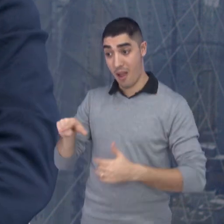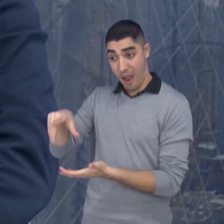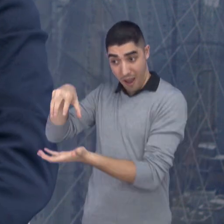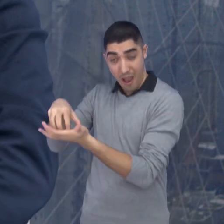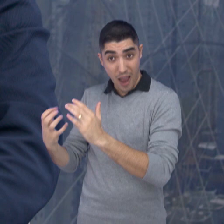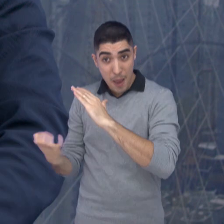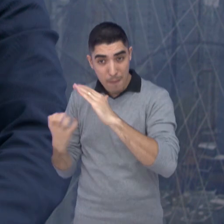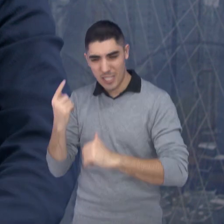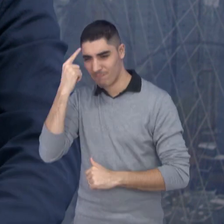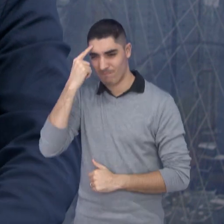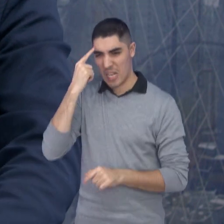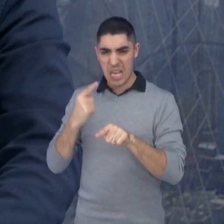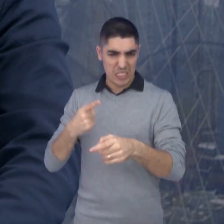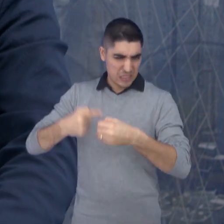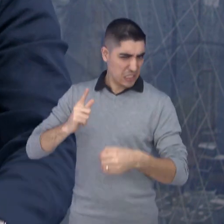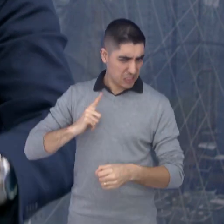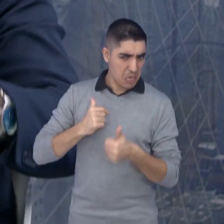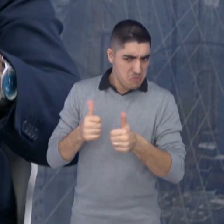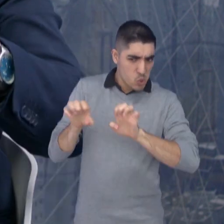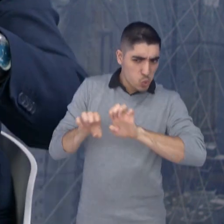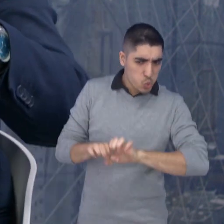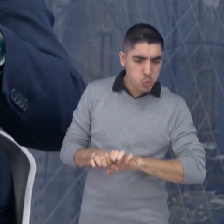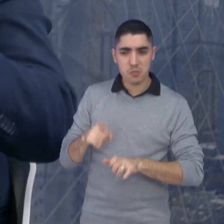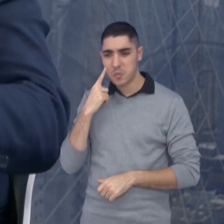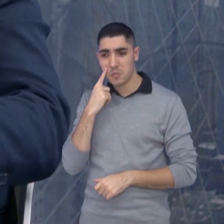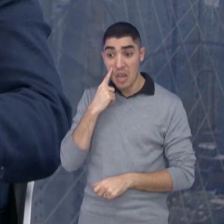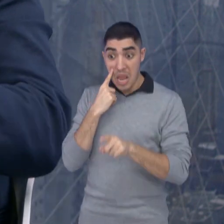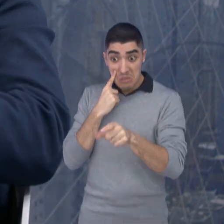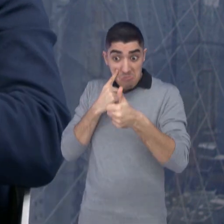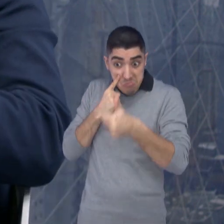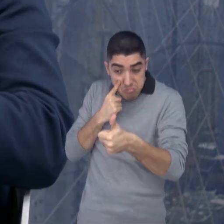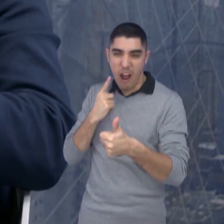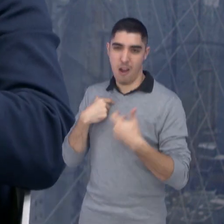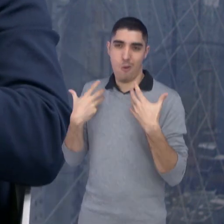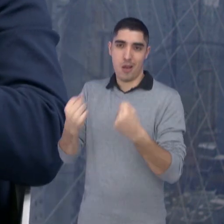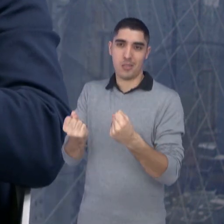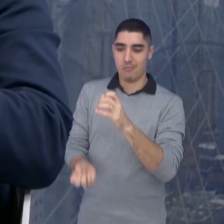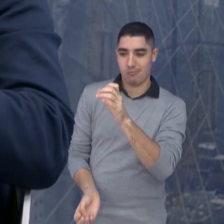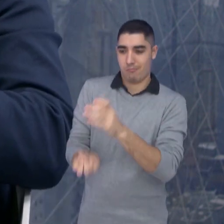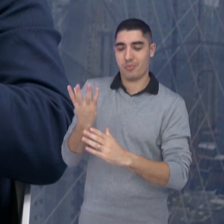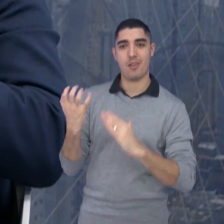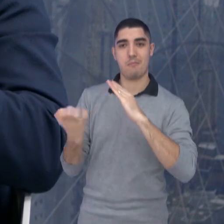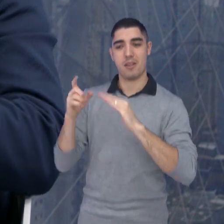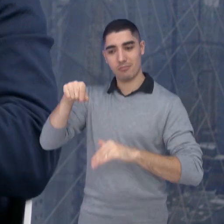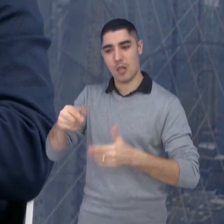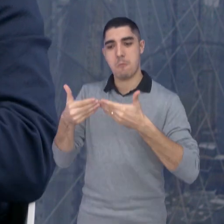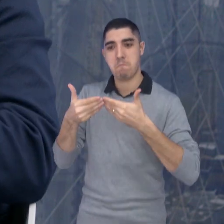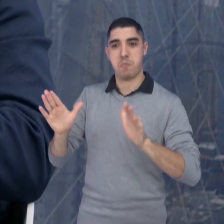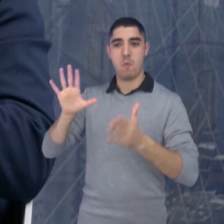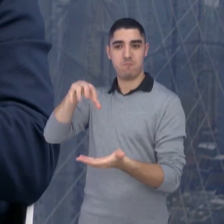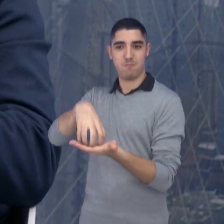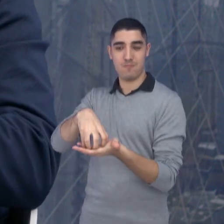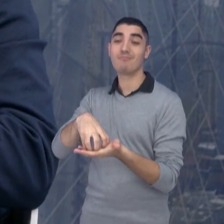antes de vir se instalar, as grandes empresas. Oferta de mão de obra qualificada, proximidade com eixos de escoamento de